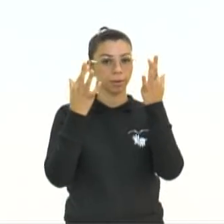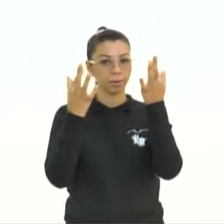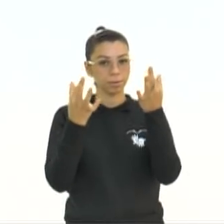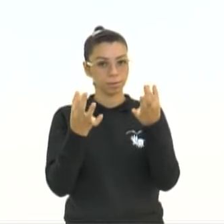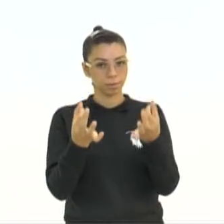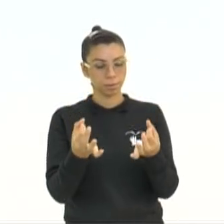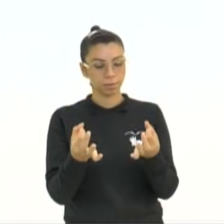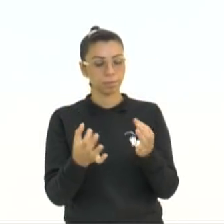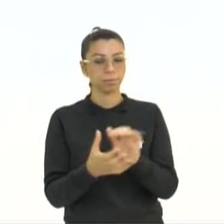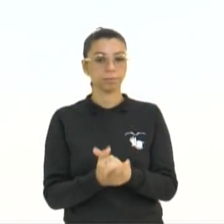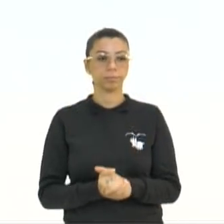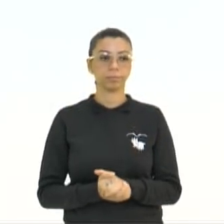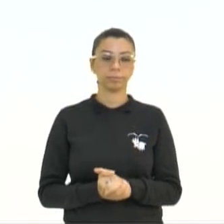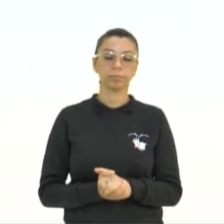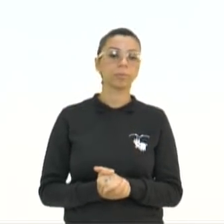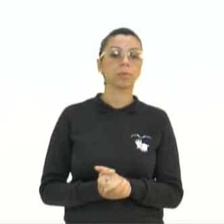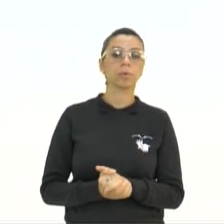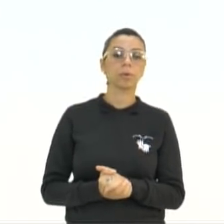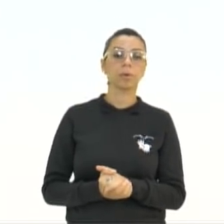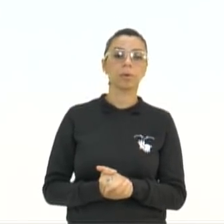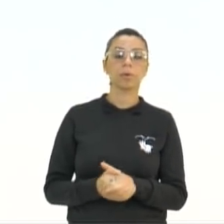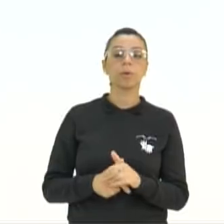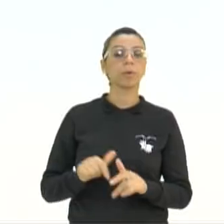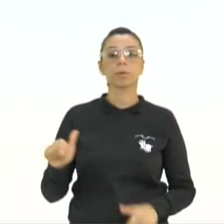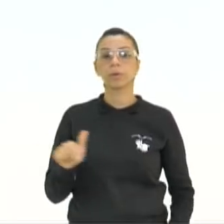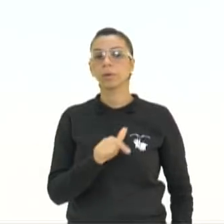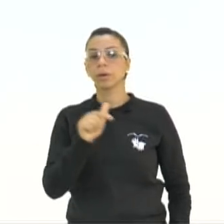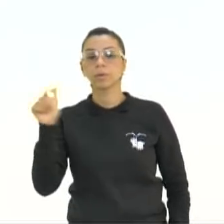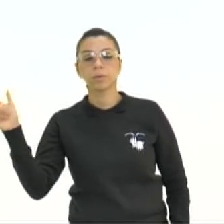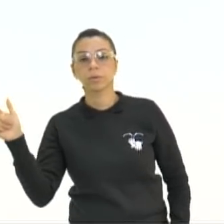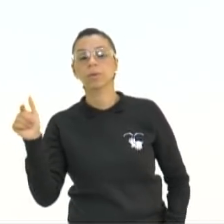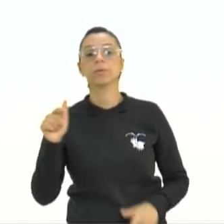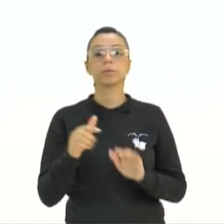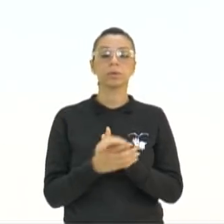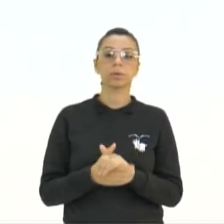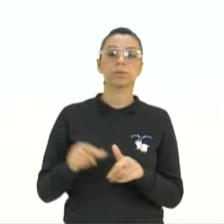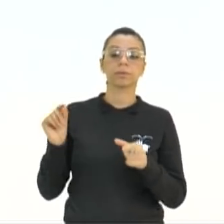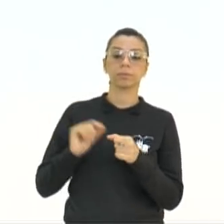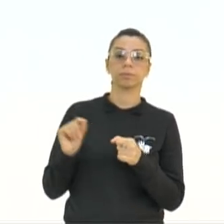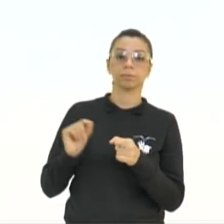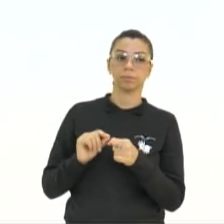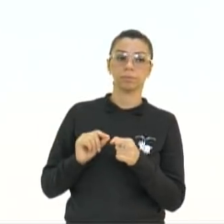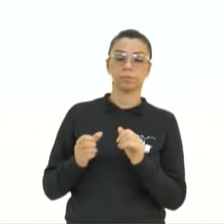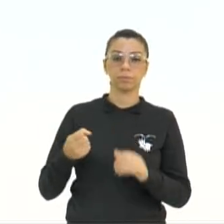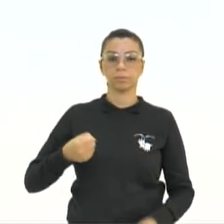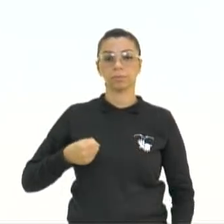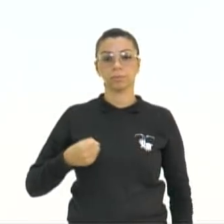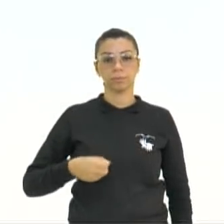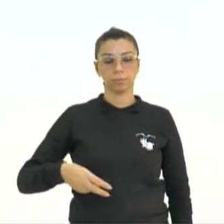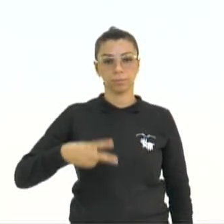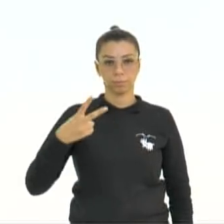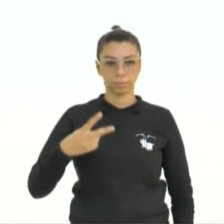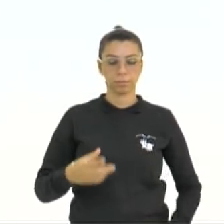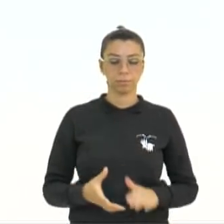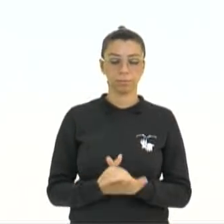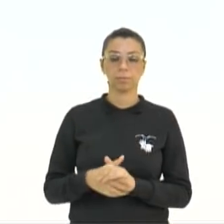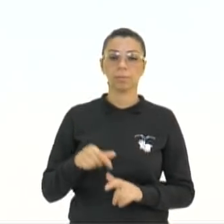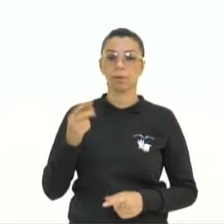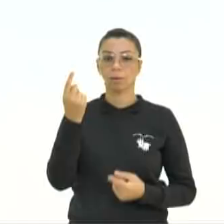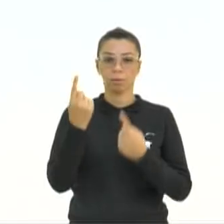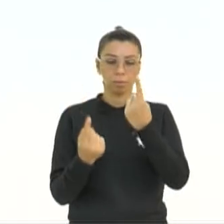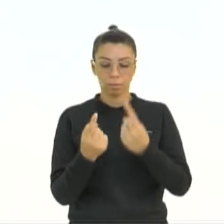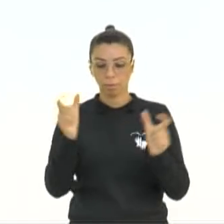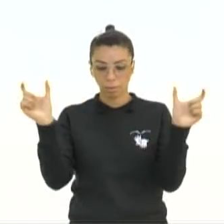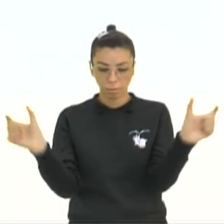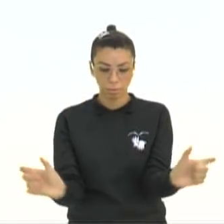atenção e do ladinho escreve o que são as outras atividades. E a número 2. Qual a linking word que